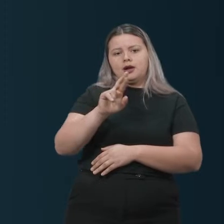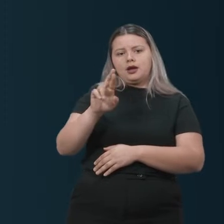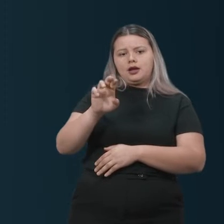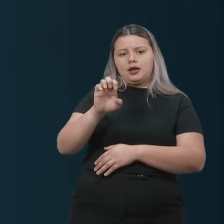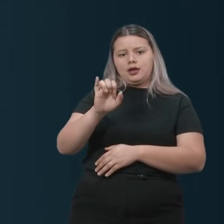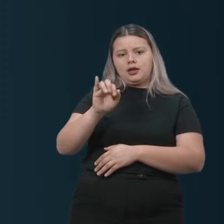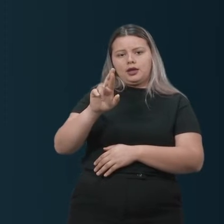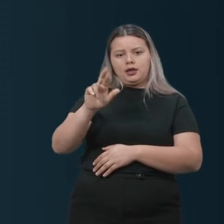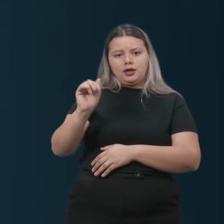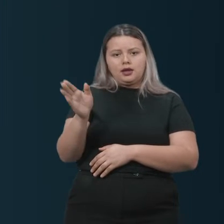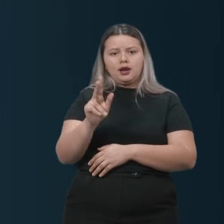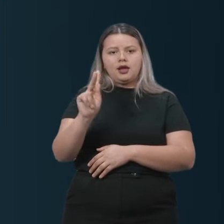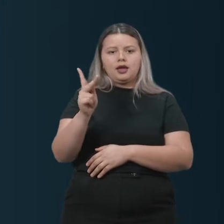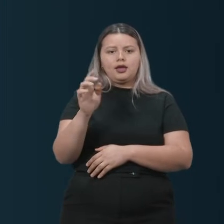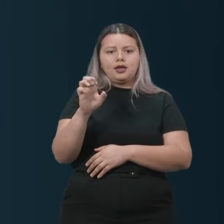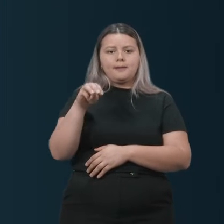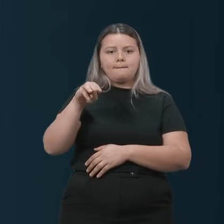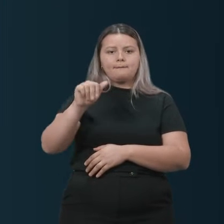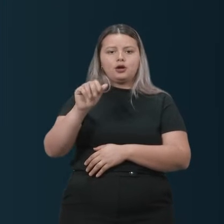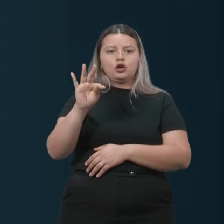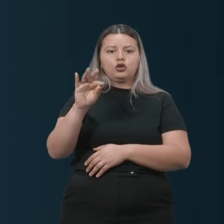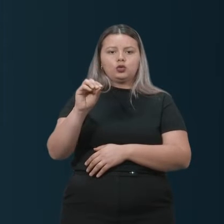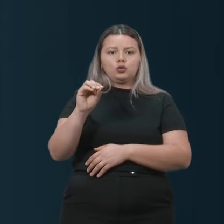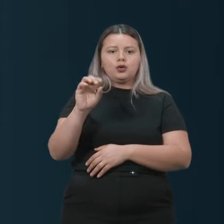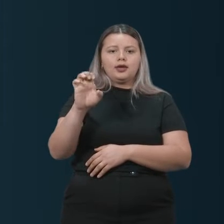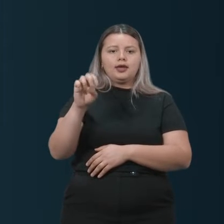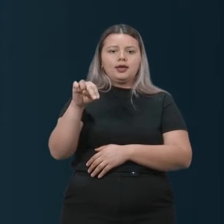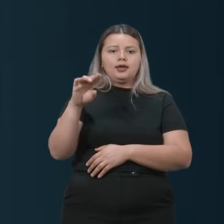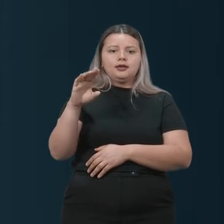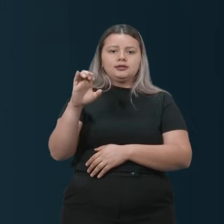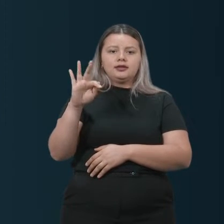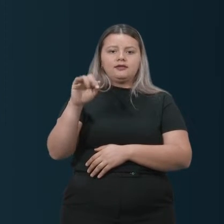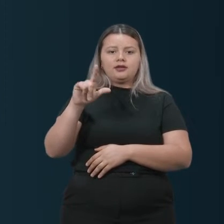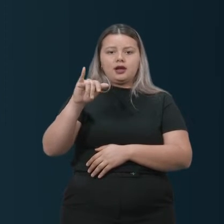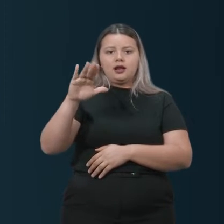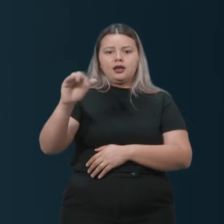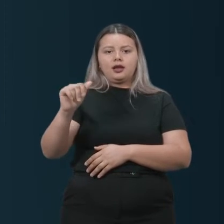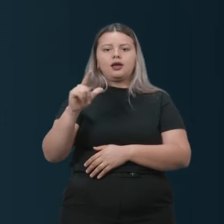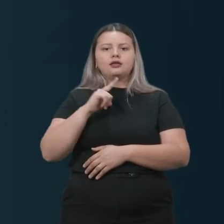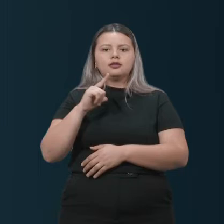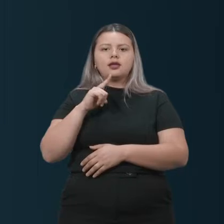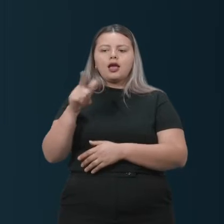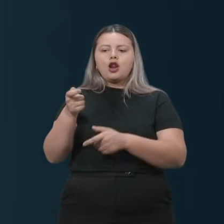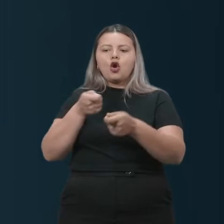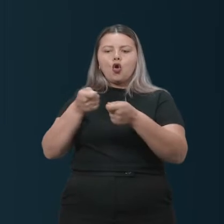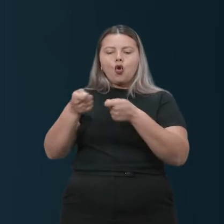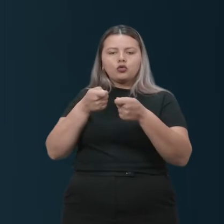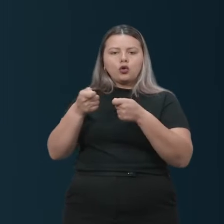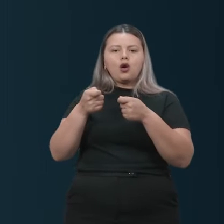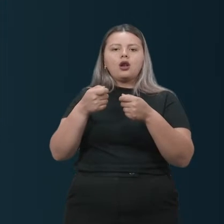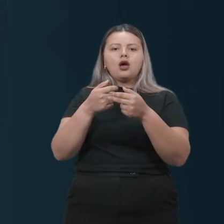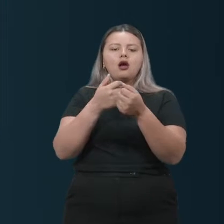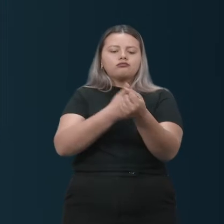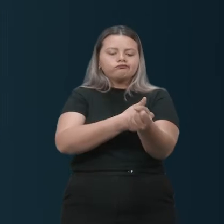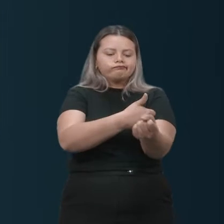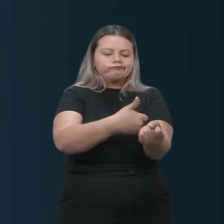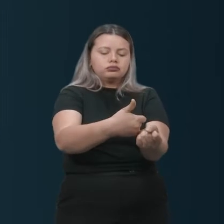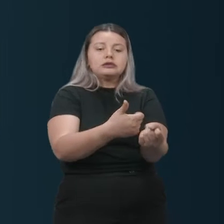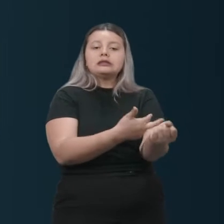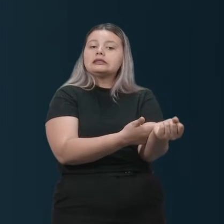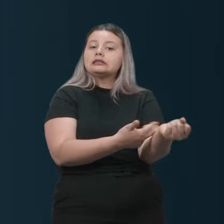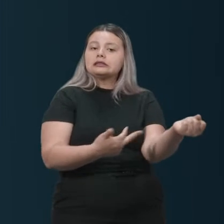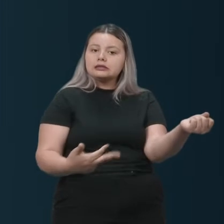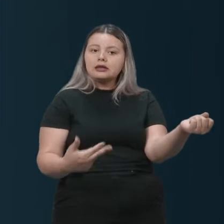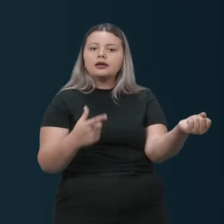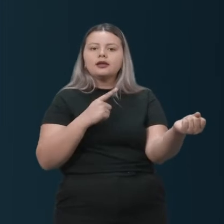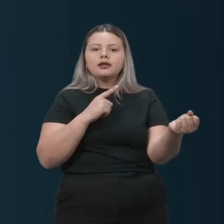hematoencefálica. Esses prolongamentos emitidos circulam vasos sanguíneos que chegam até o sistema